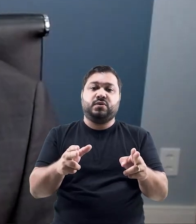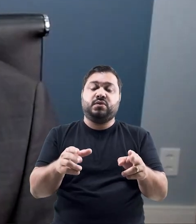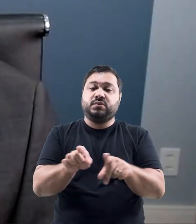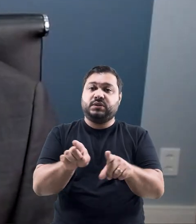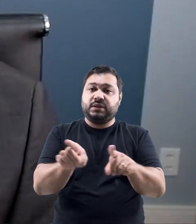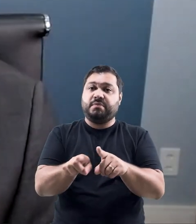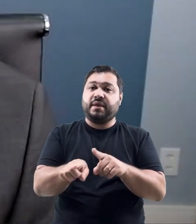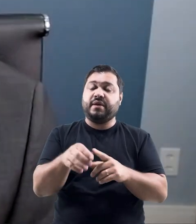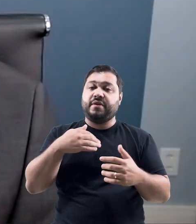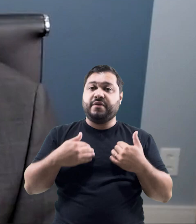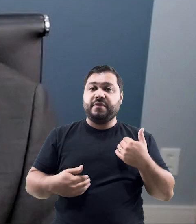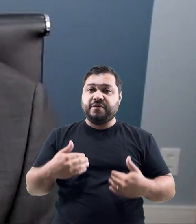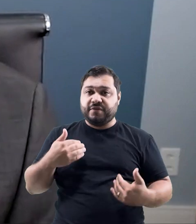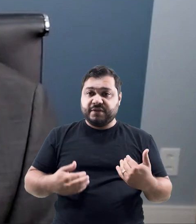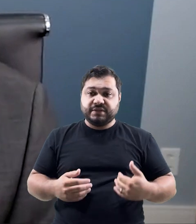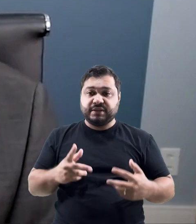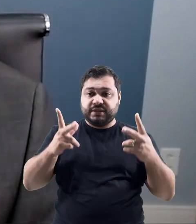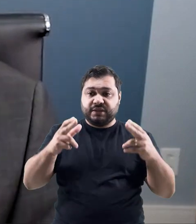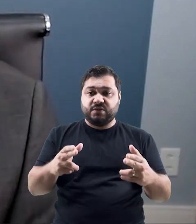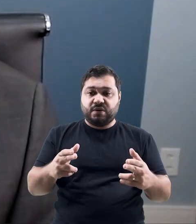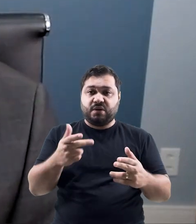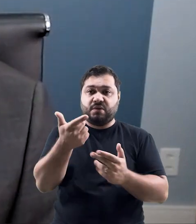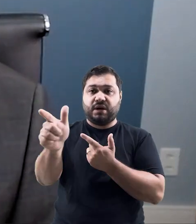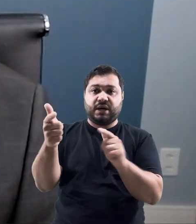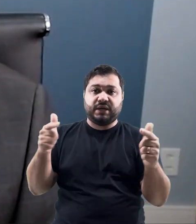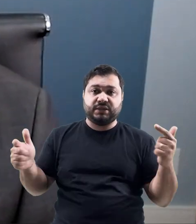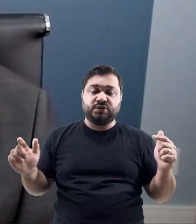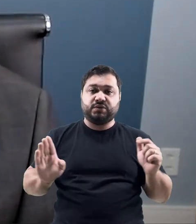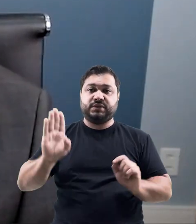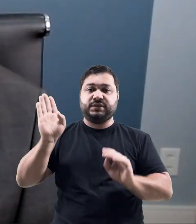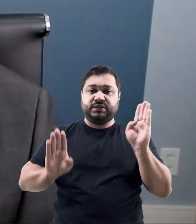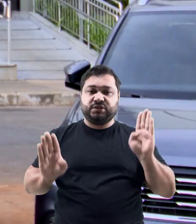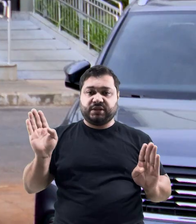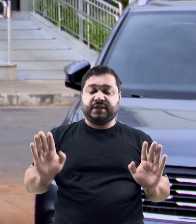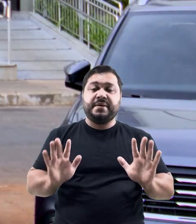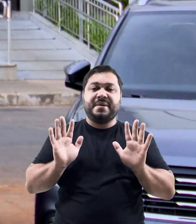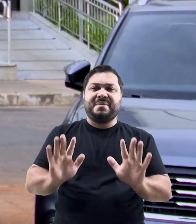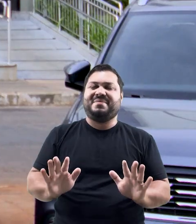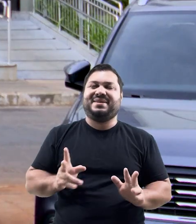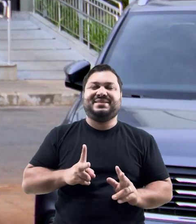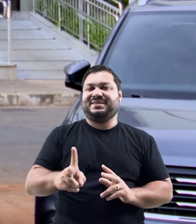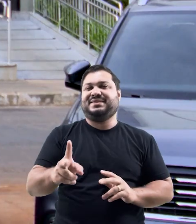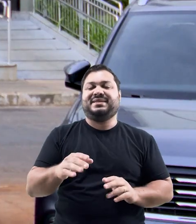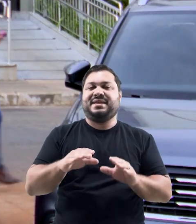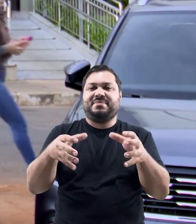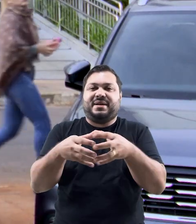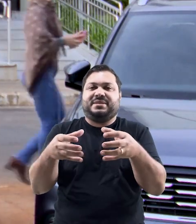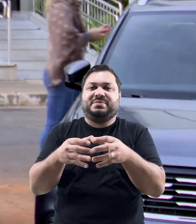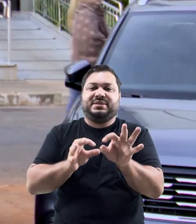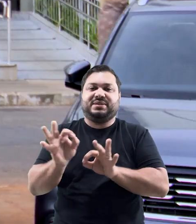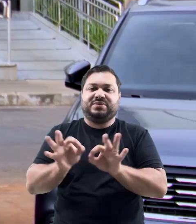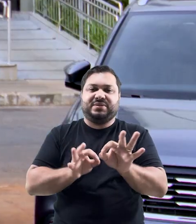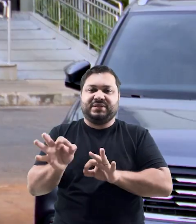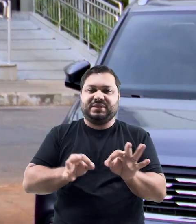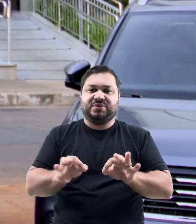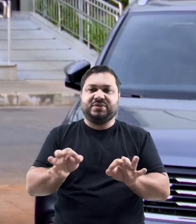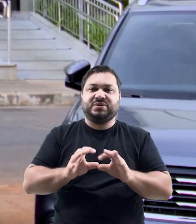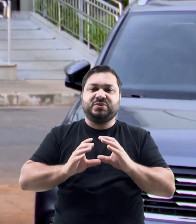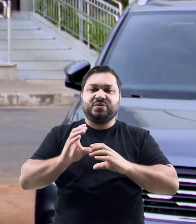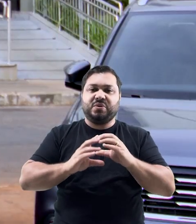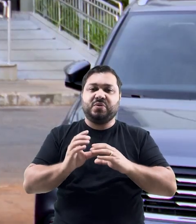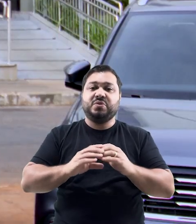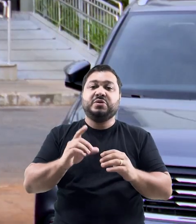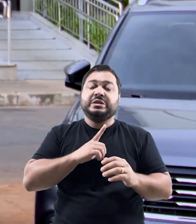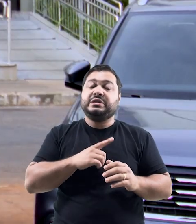questões até mesmo físicas idênticas às demais candidatas. Mas nem sempre as bancas organizadoras dos